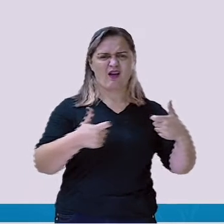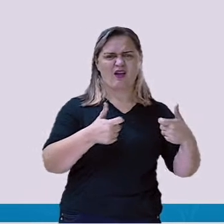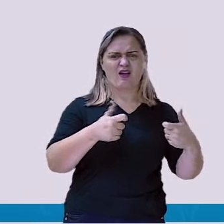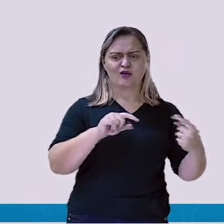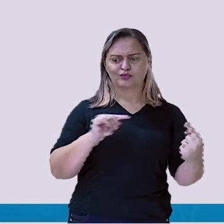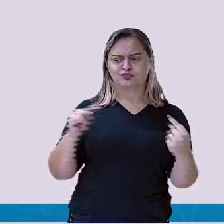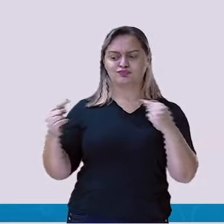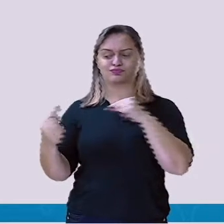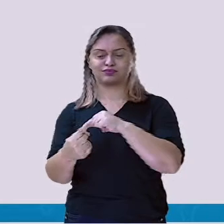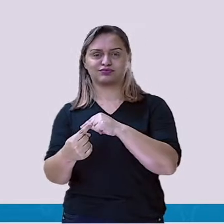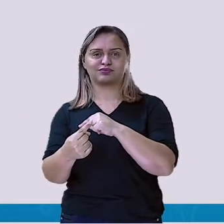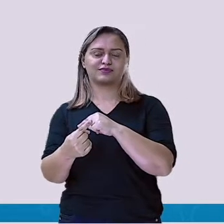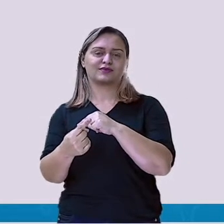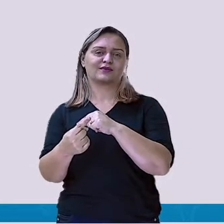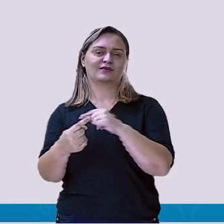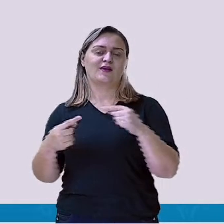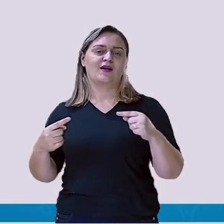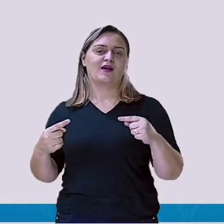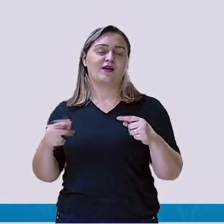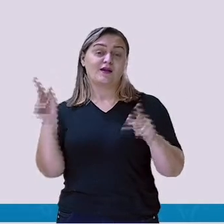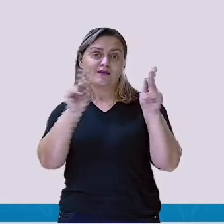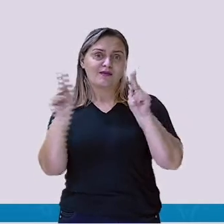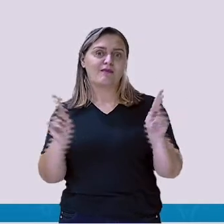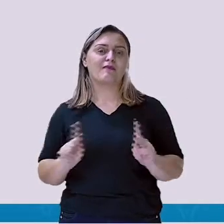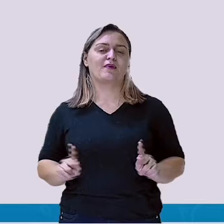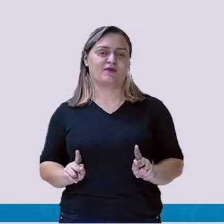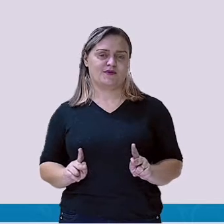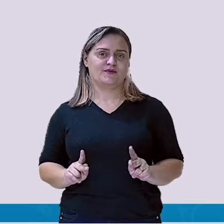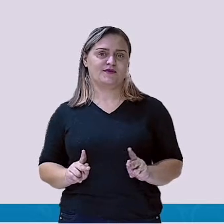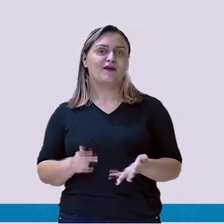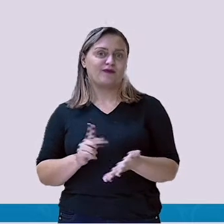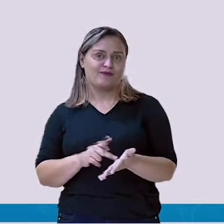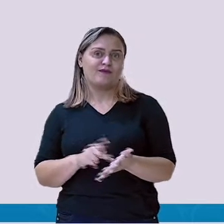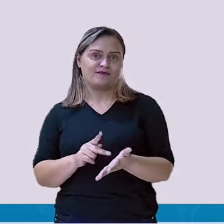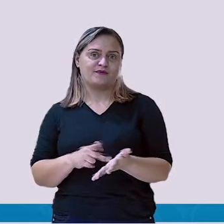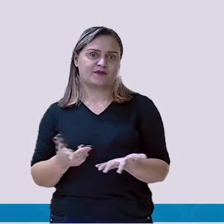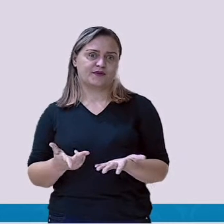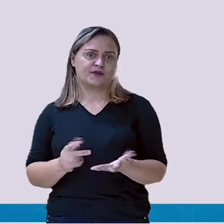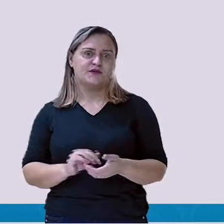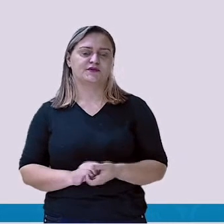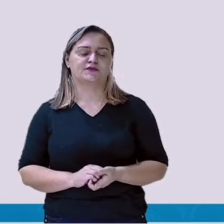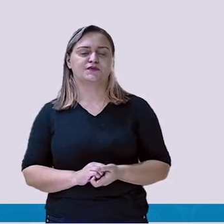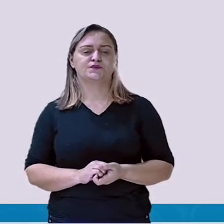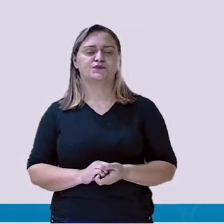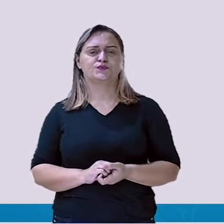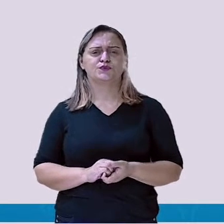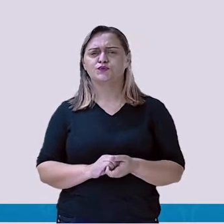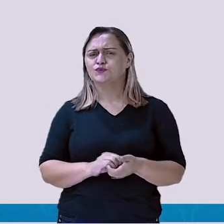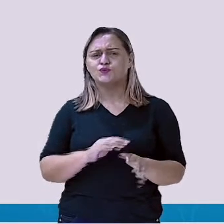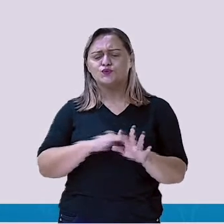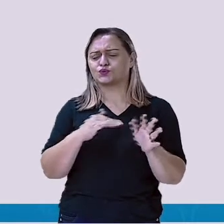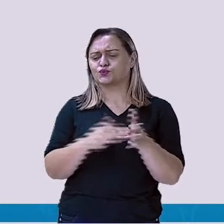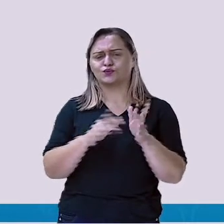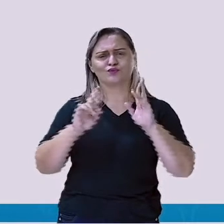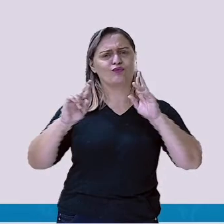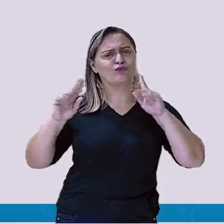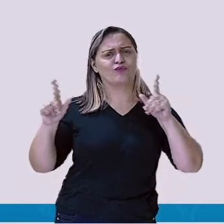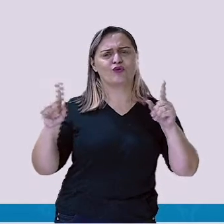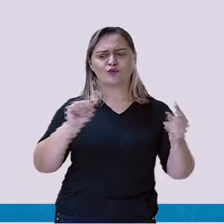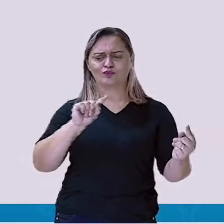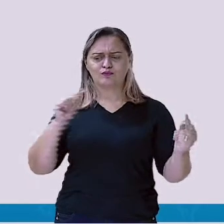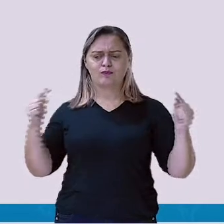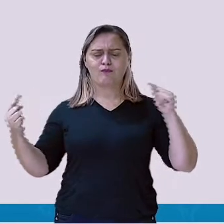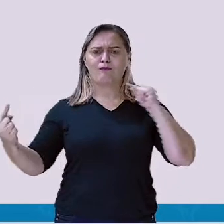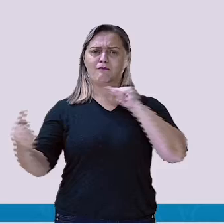paz, não é mesmo? Não chega nem perto o significado. É uma coisa totalmente oposta,